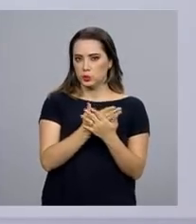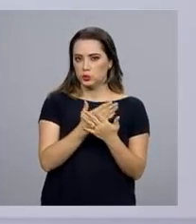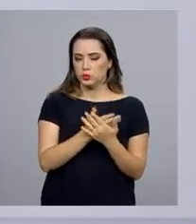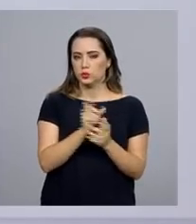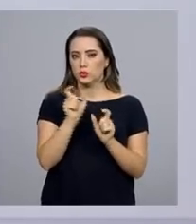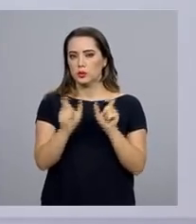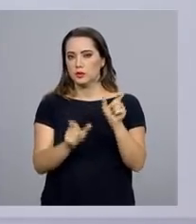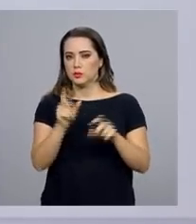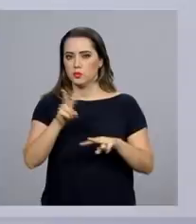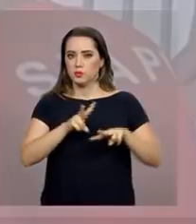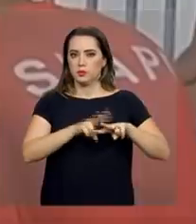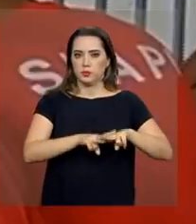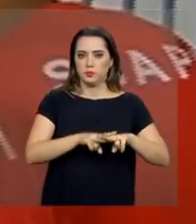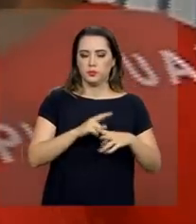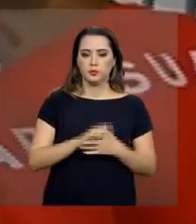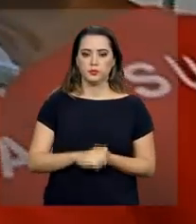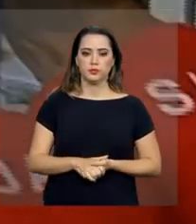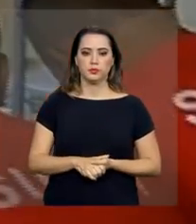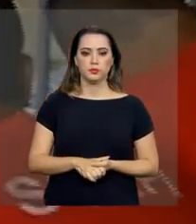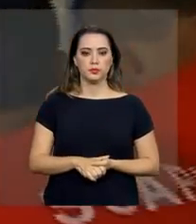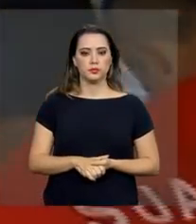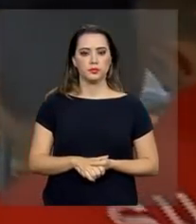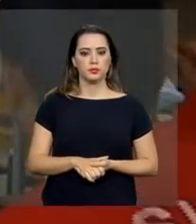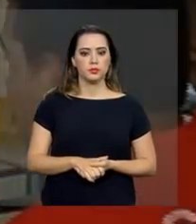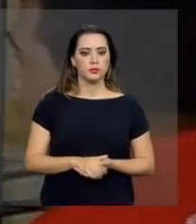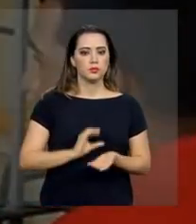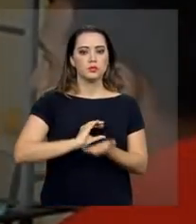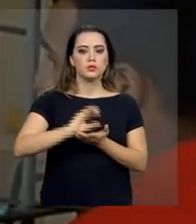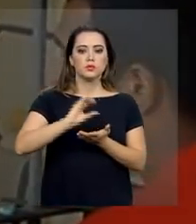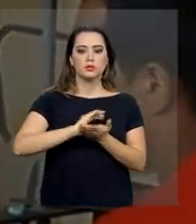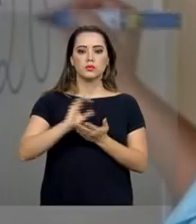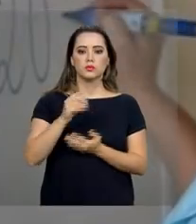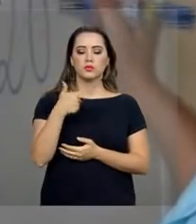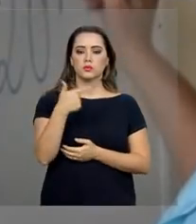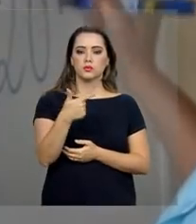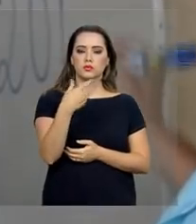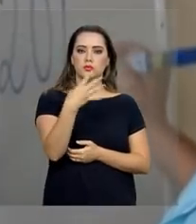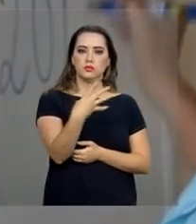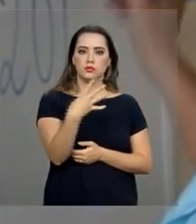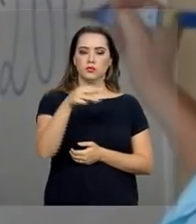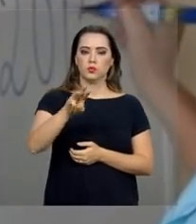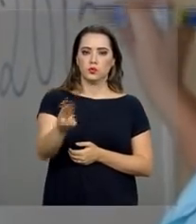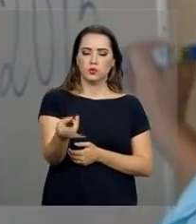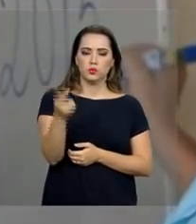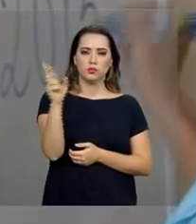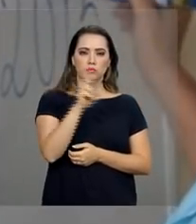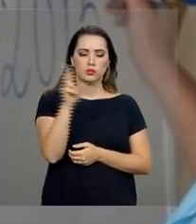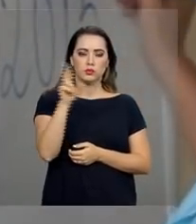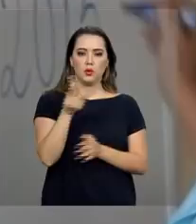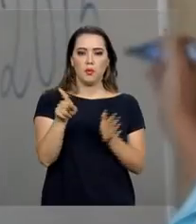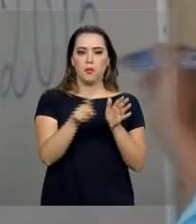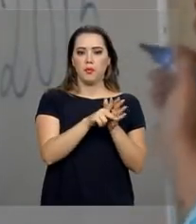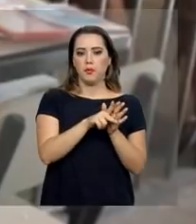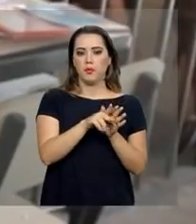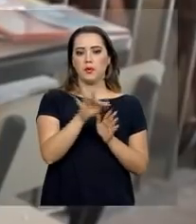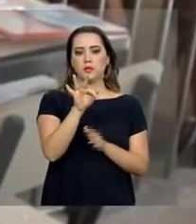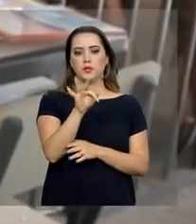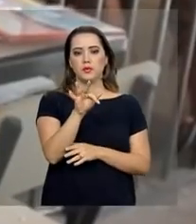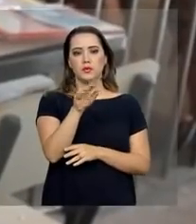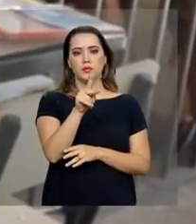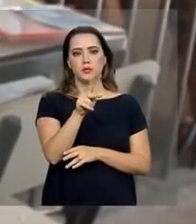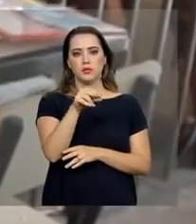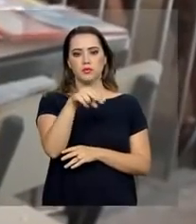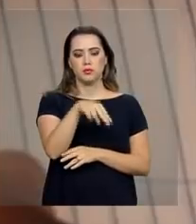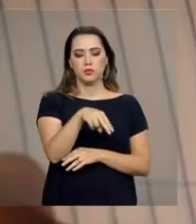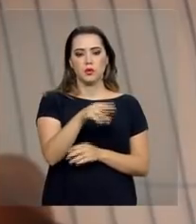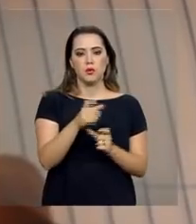brasileiros serão investidos 24 milhões de reais do fundo penitenciário nacional para